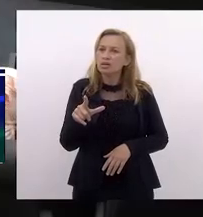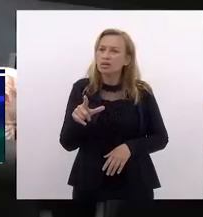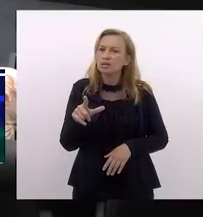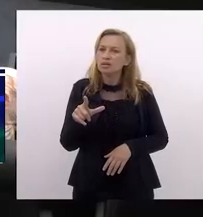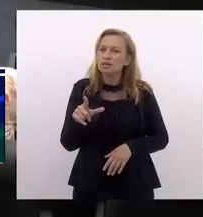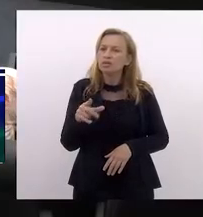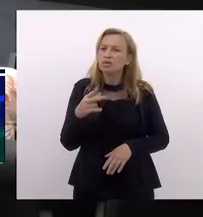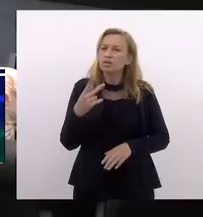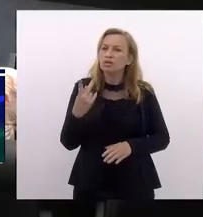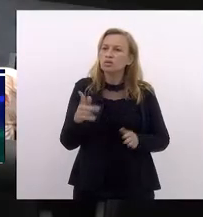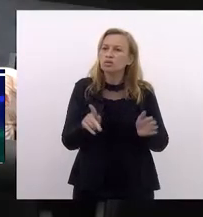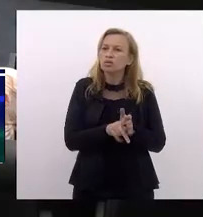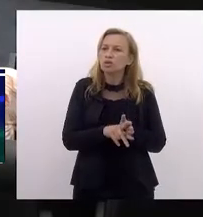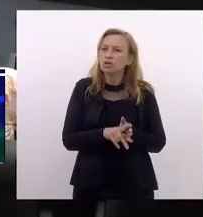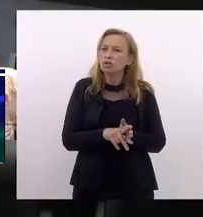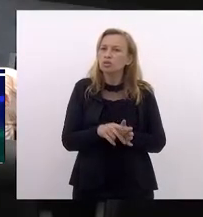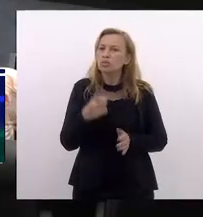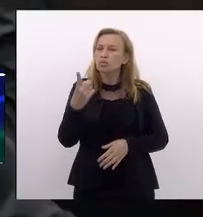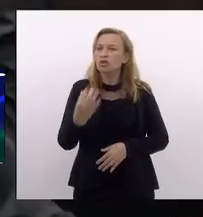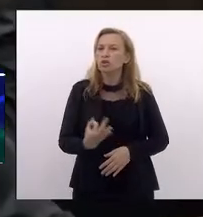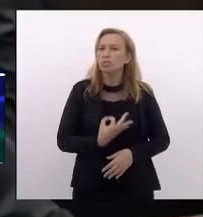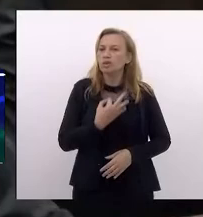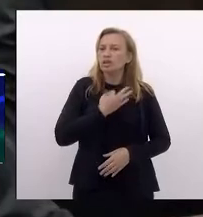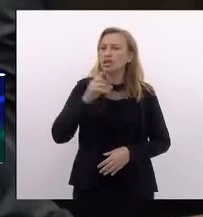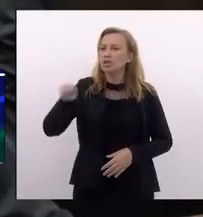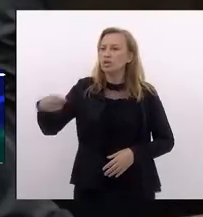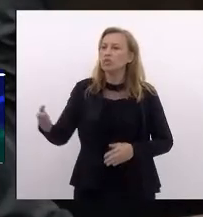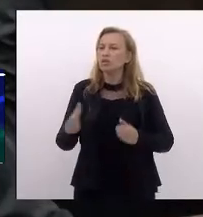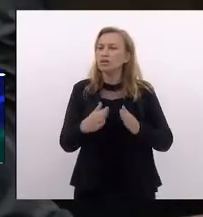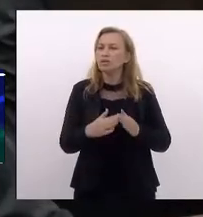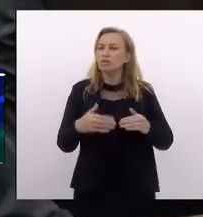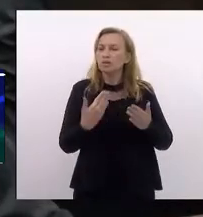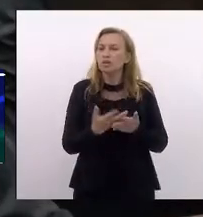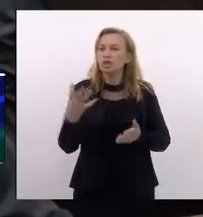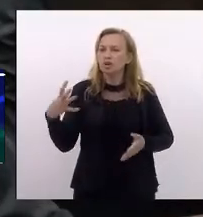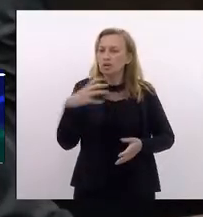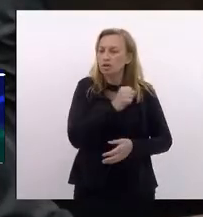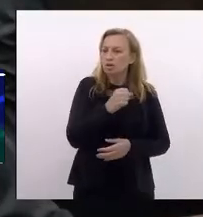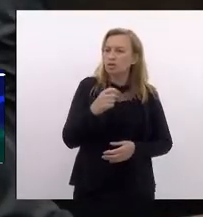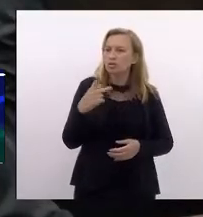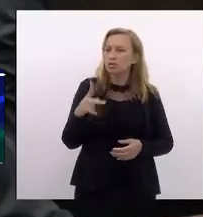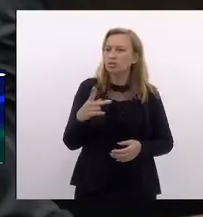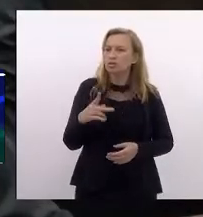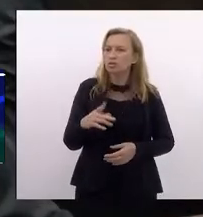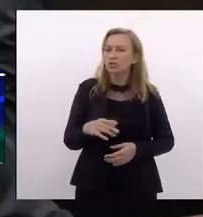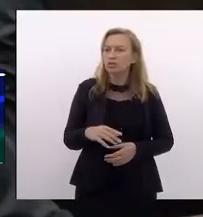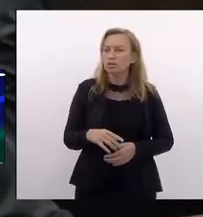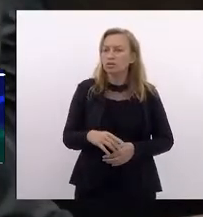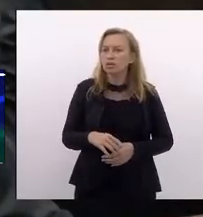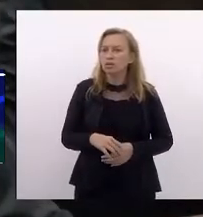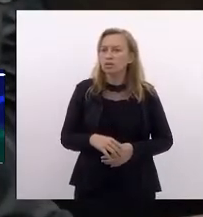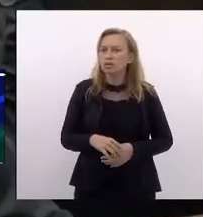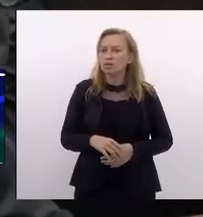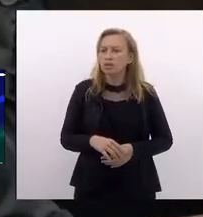os dois projetos com uma medalha mais um requerimento de urgência autorizar por vossa excelência é